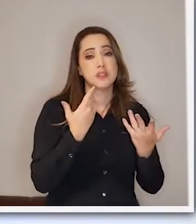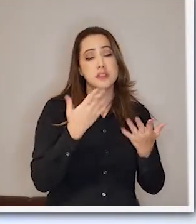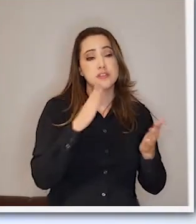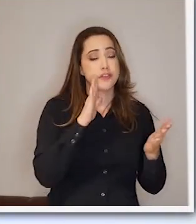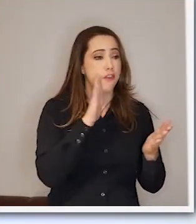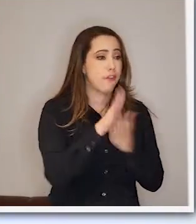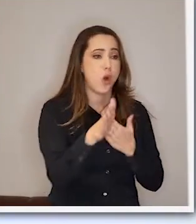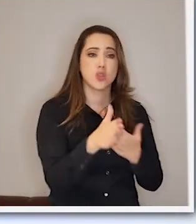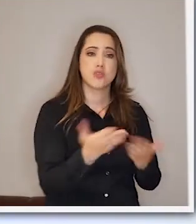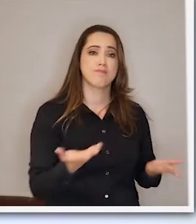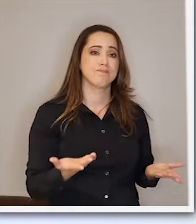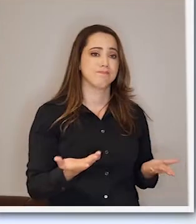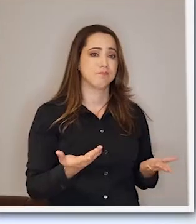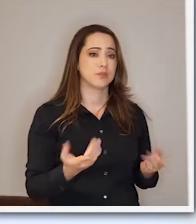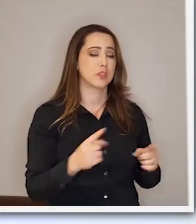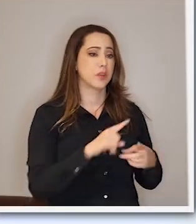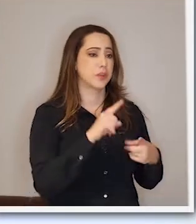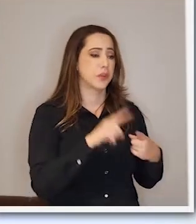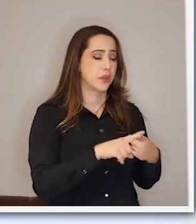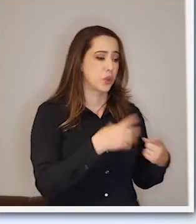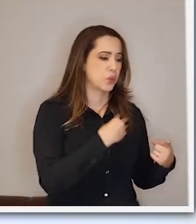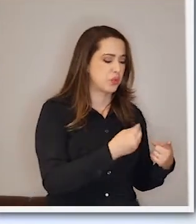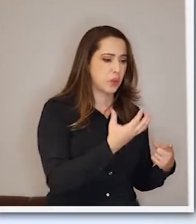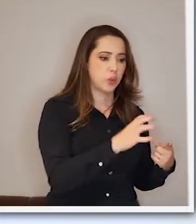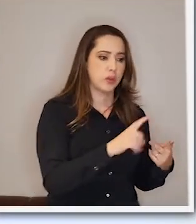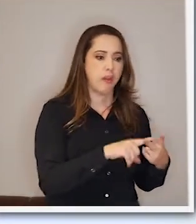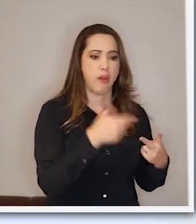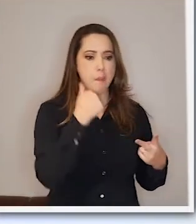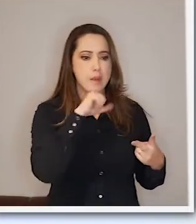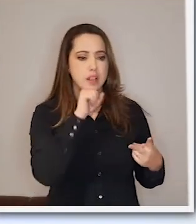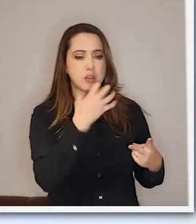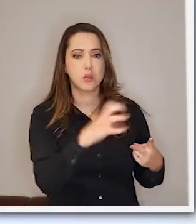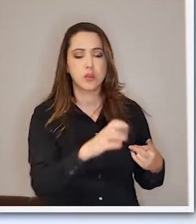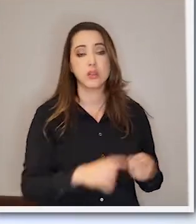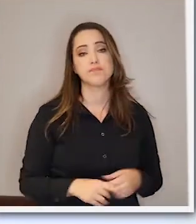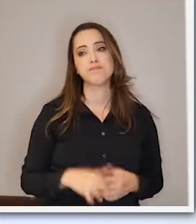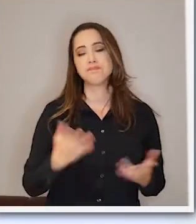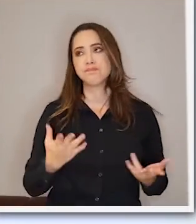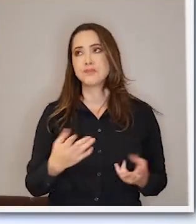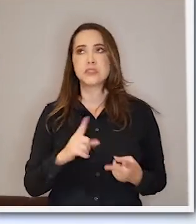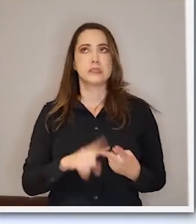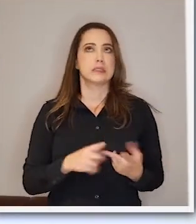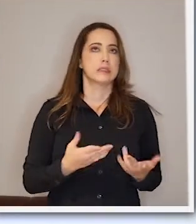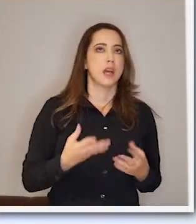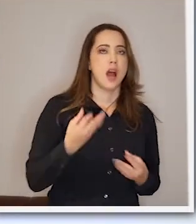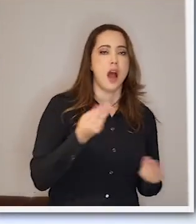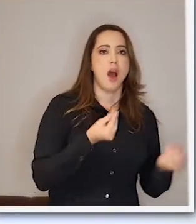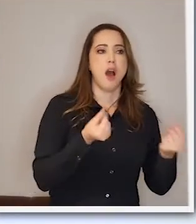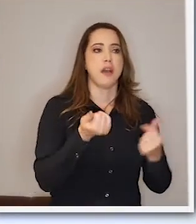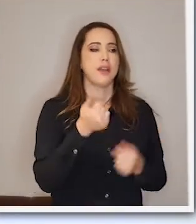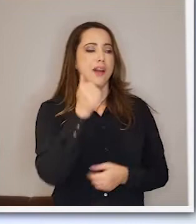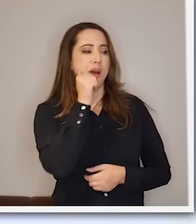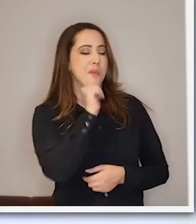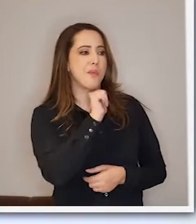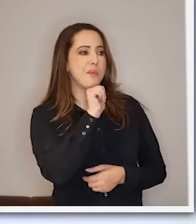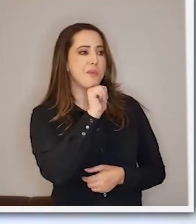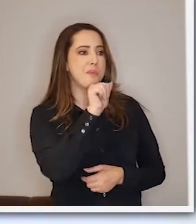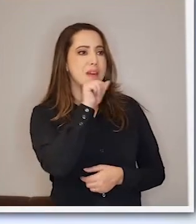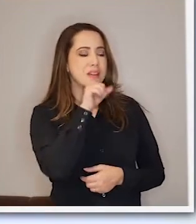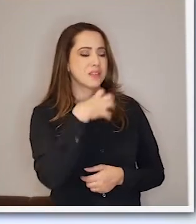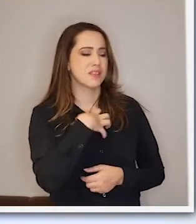dessa mãe, ele abandona fisicamente essa família. 2, a mulher passa por um processo de culpabilização,